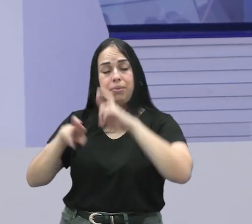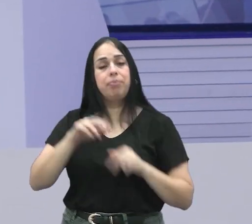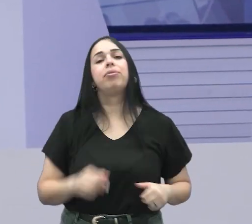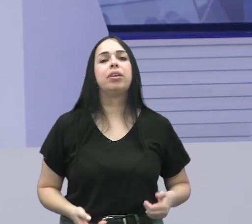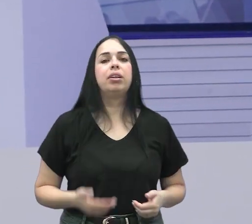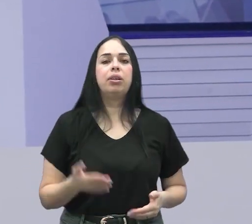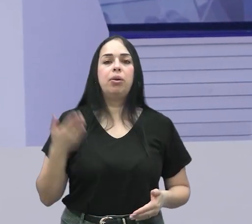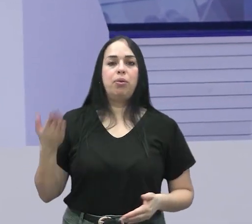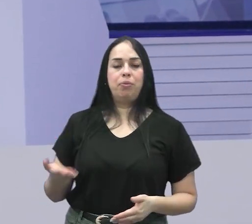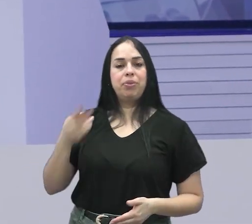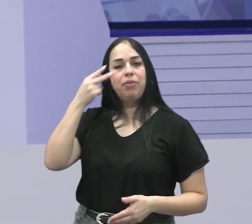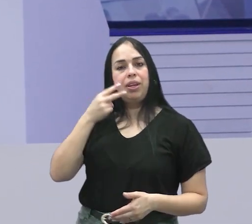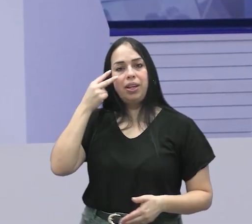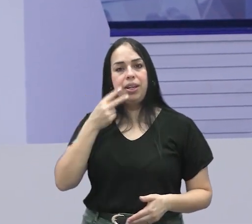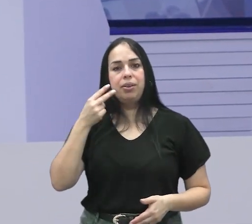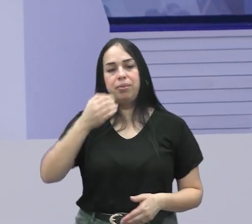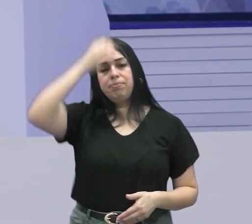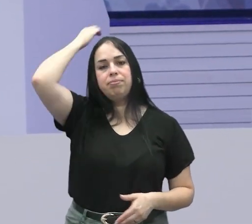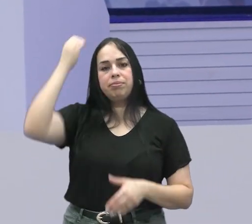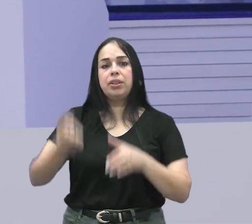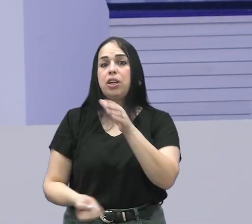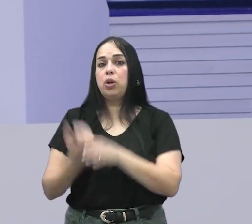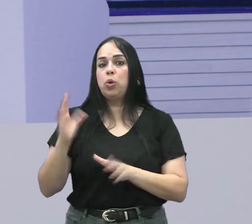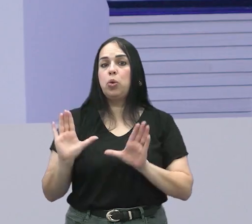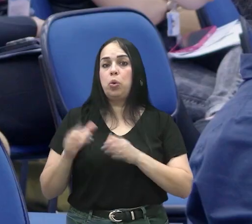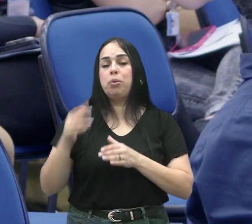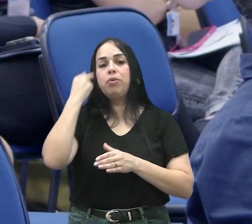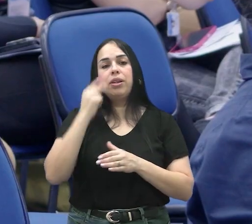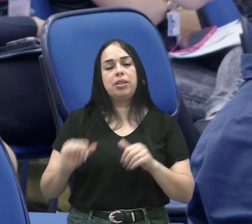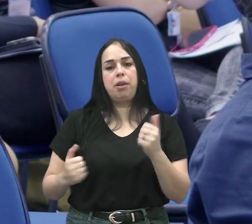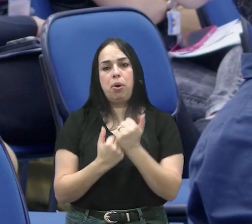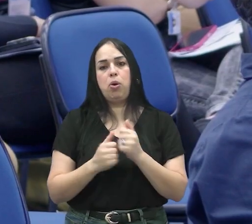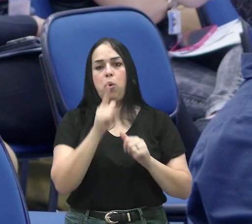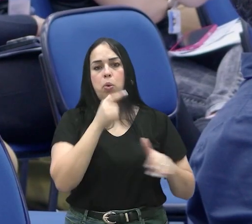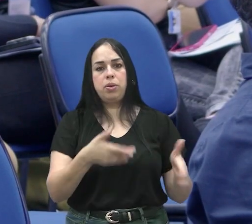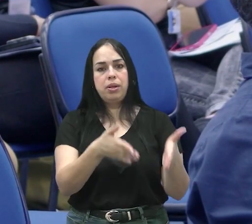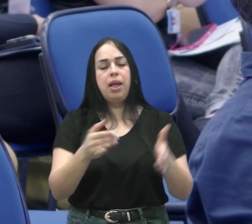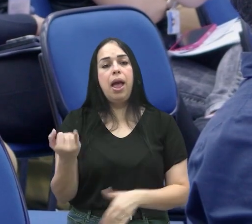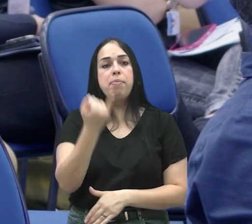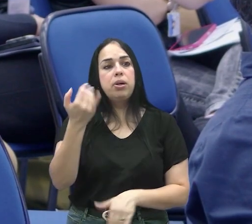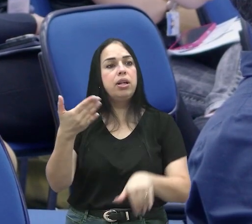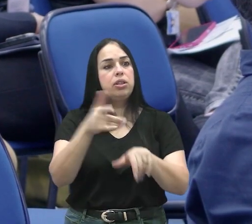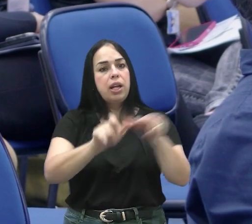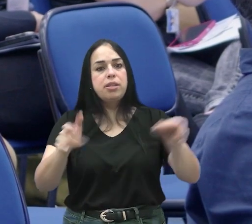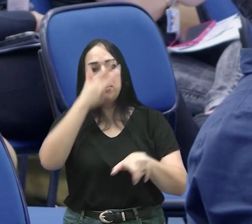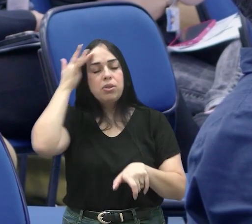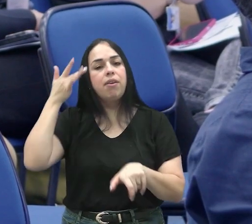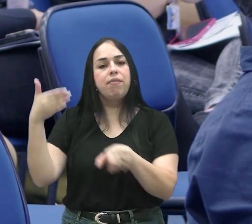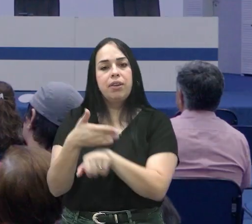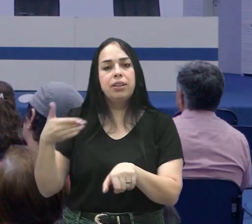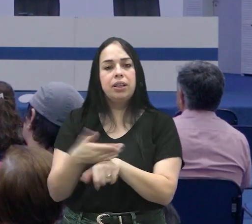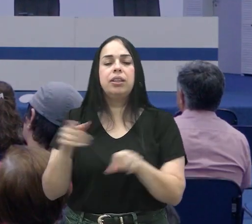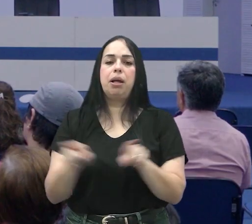Carlos Abranches, que criou a Frente Parlamentar em Defesa ao Rio Paraíba do Sul, é importante que a população participe dessas